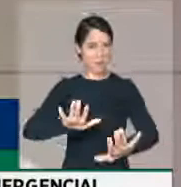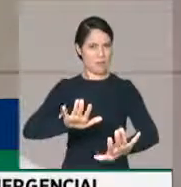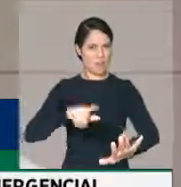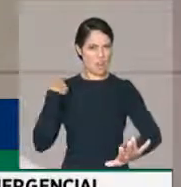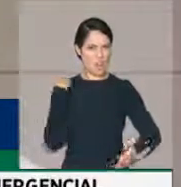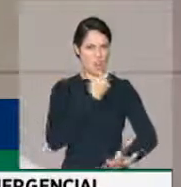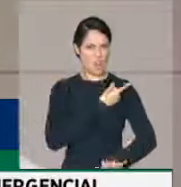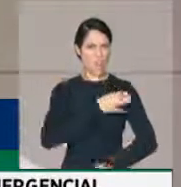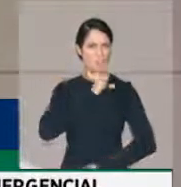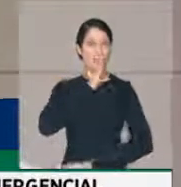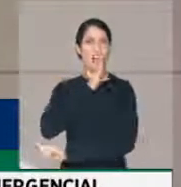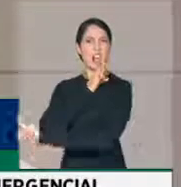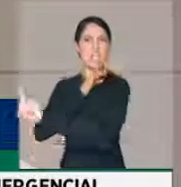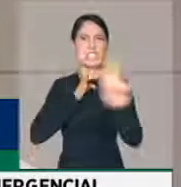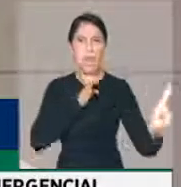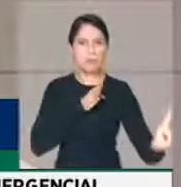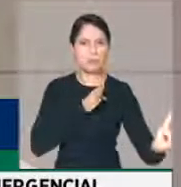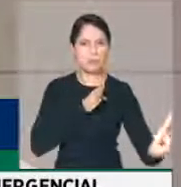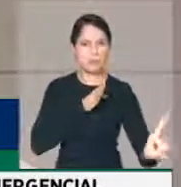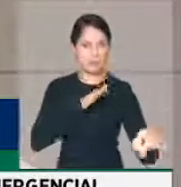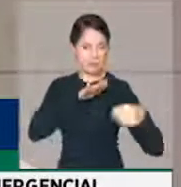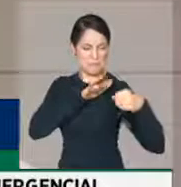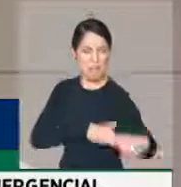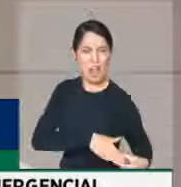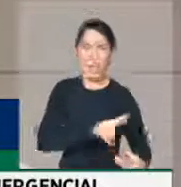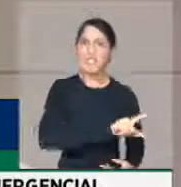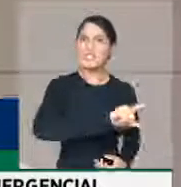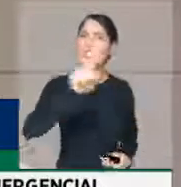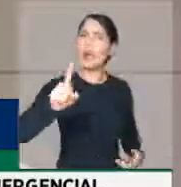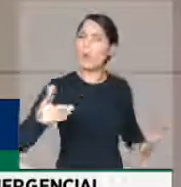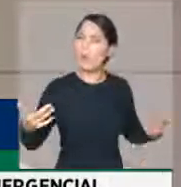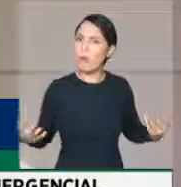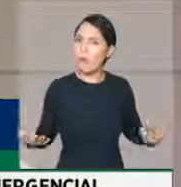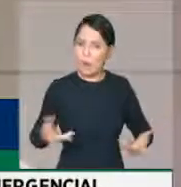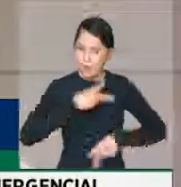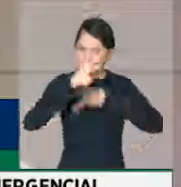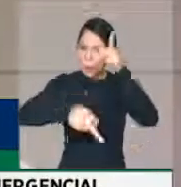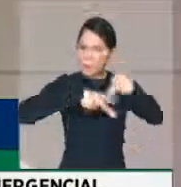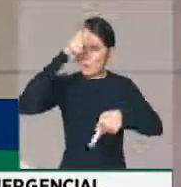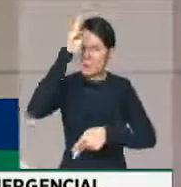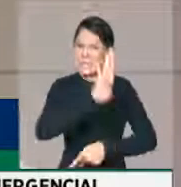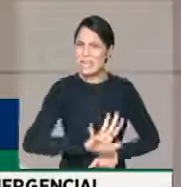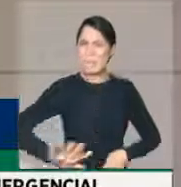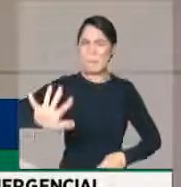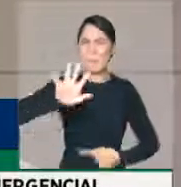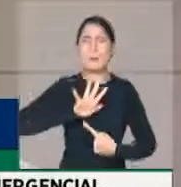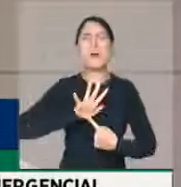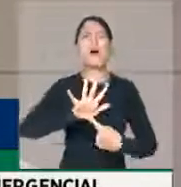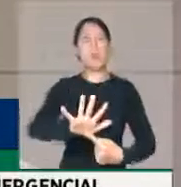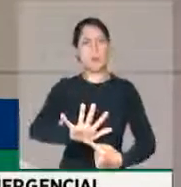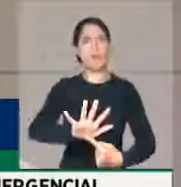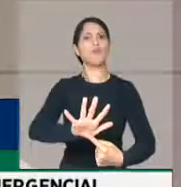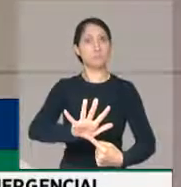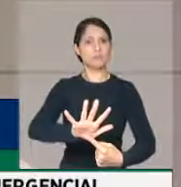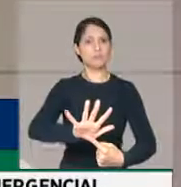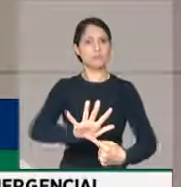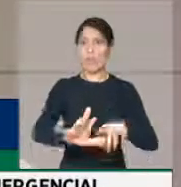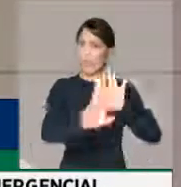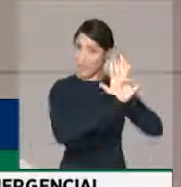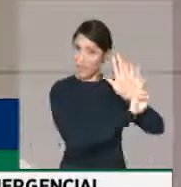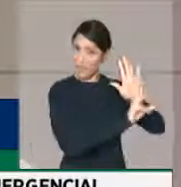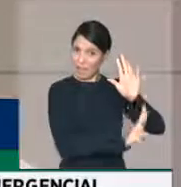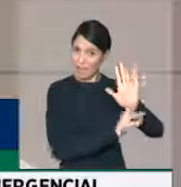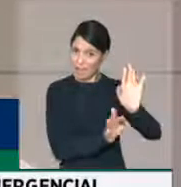nos intimidarão. A presença dos brasileiros em manifestações, à medida que as regras de distanciamento